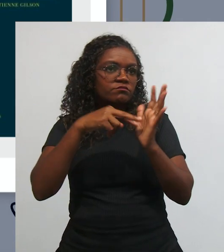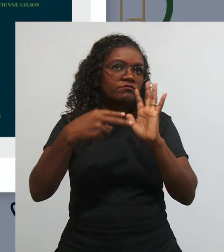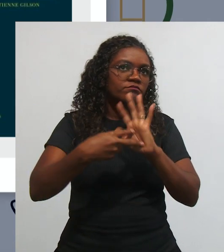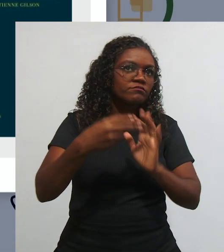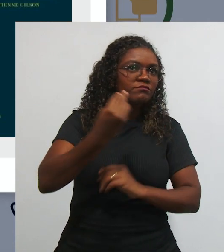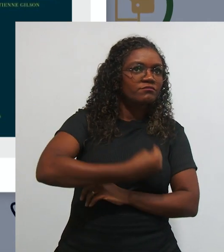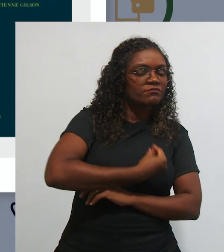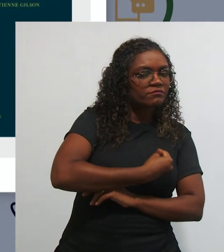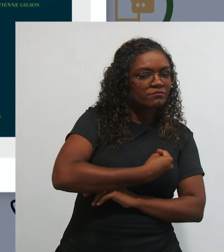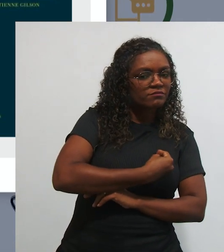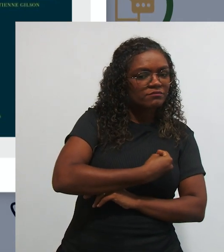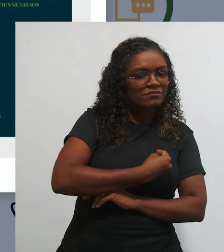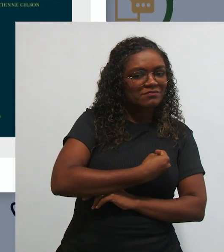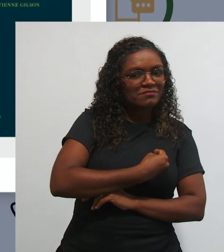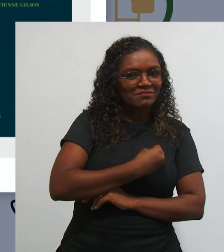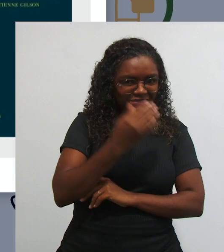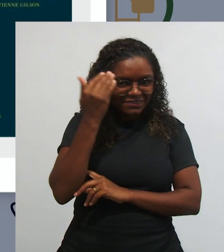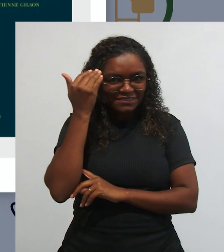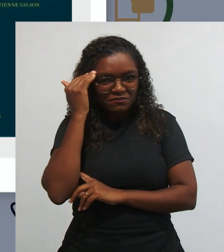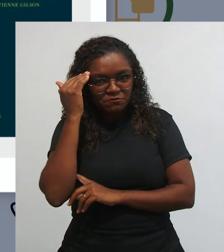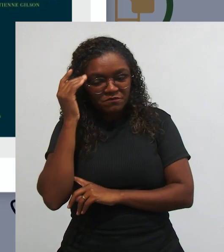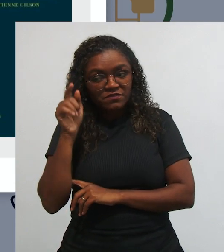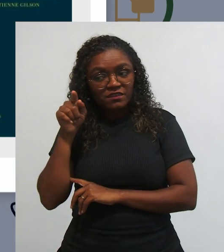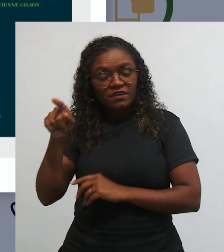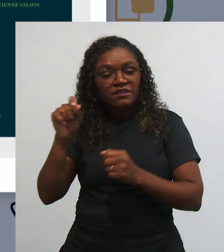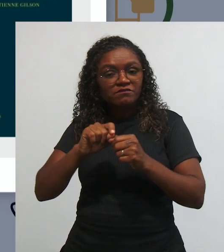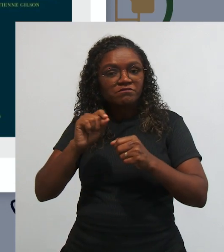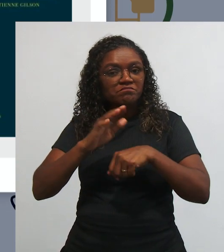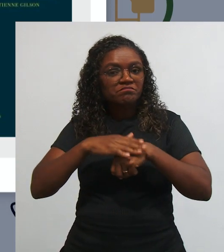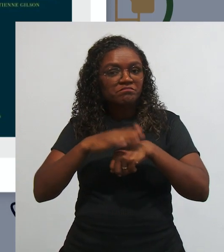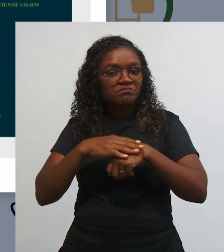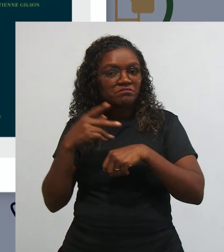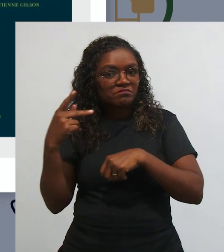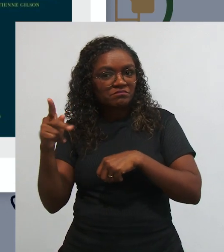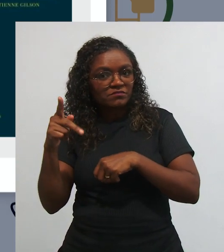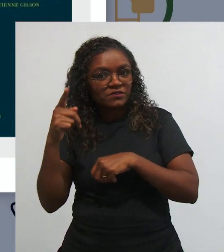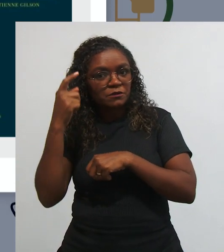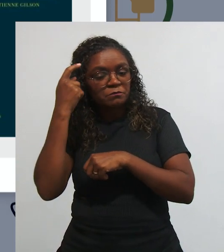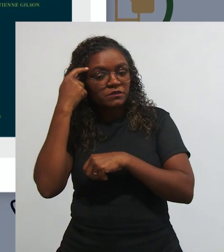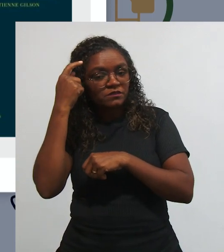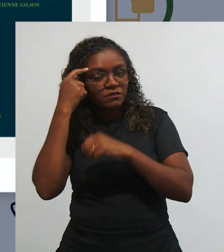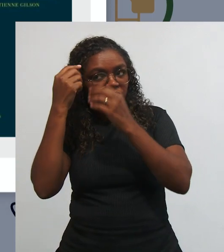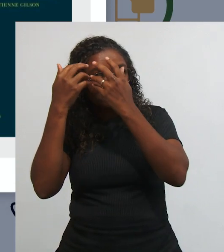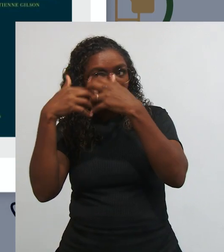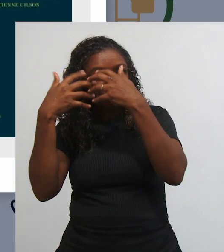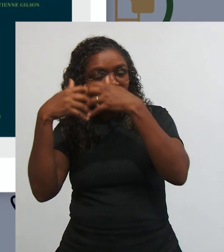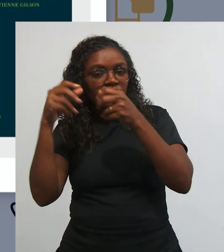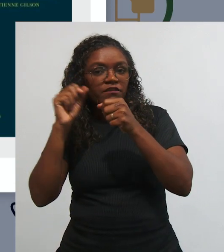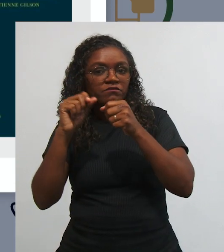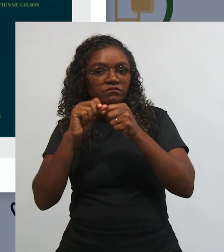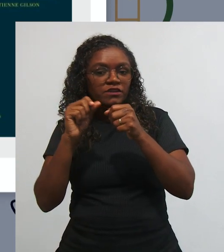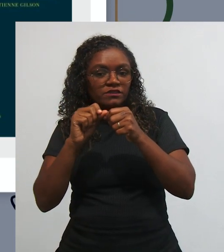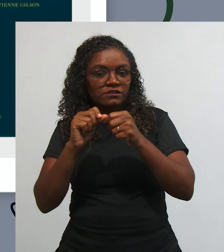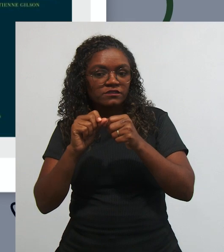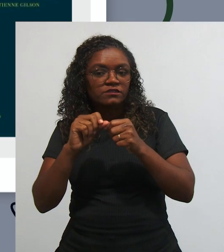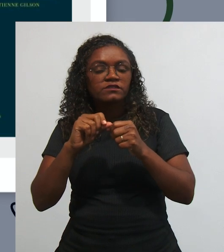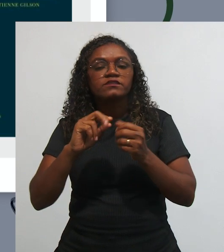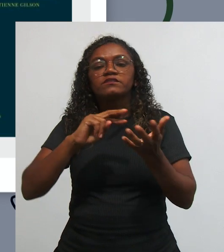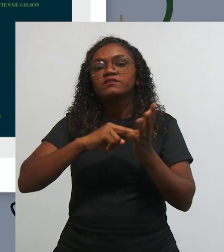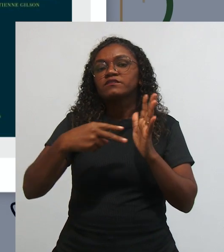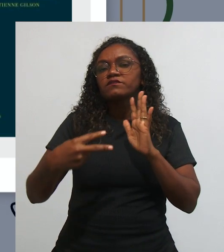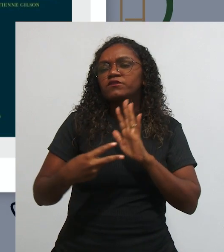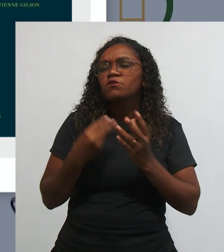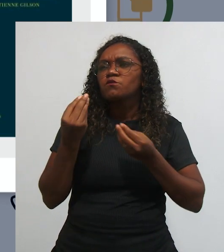existo. E quando ele elaborou esse pensamento, esse seu pensamento sobre como fazer